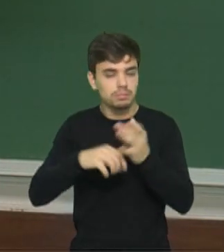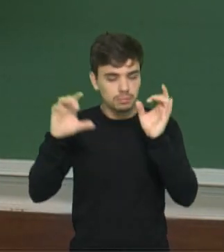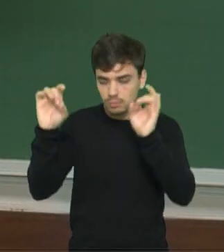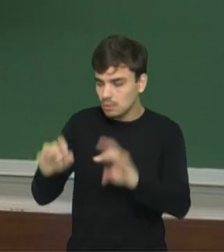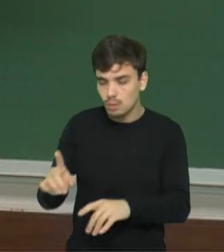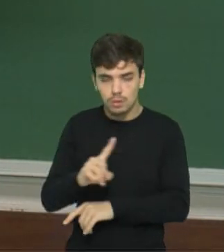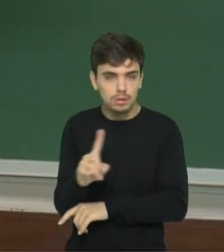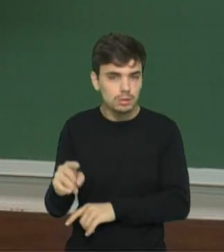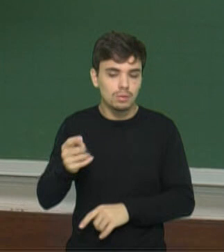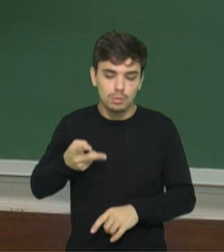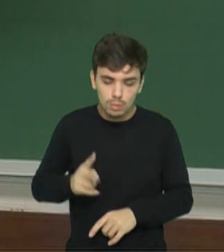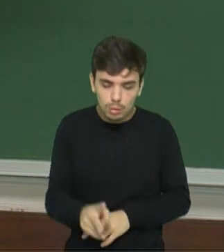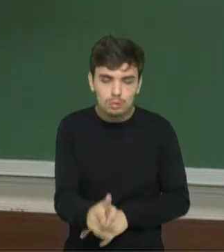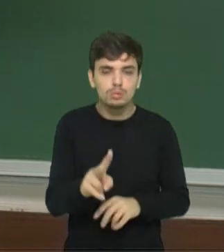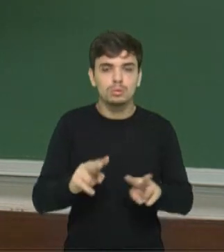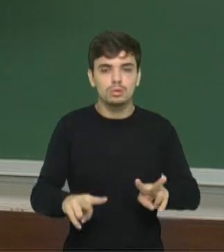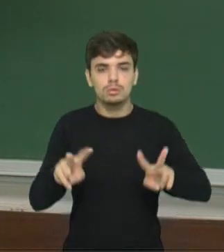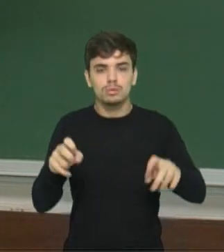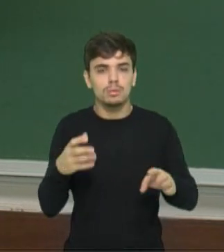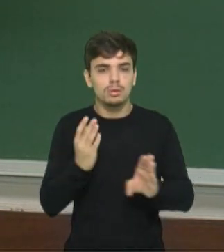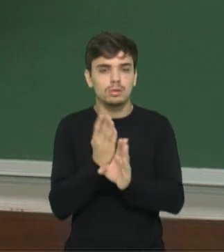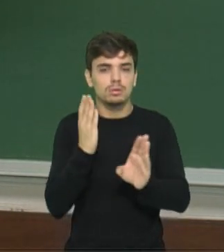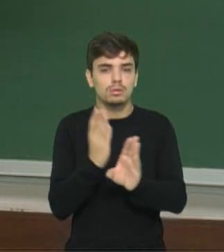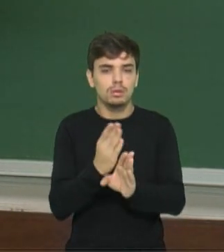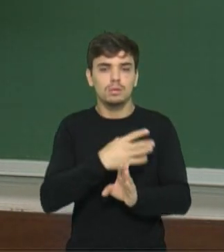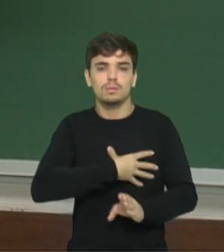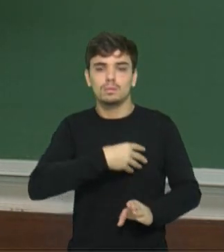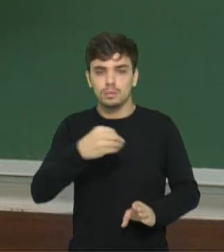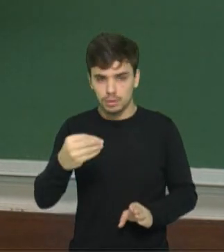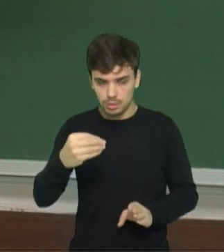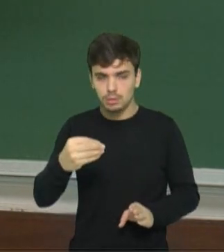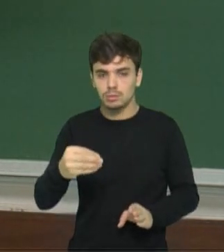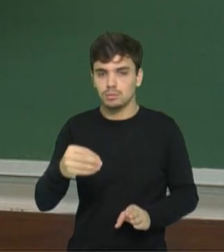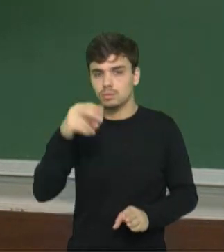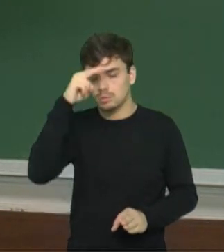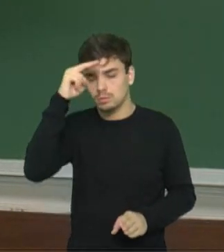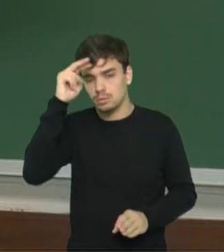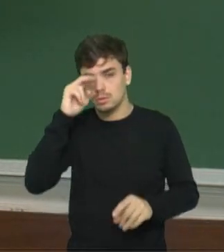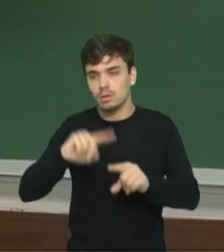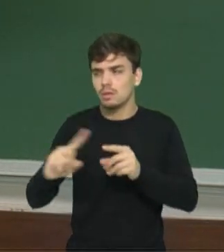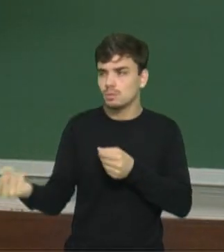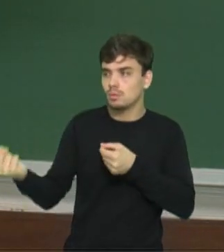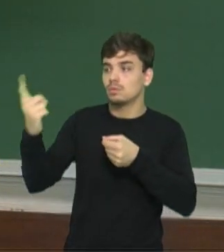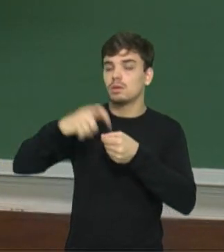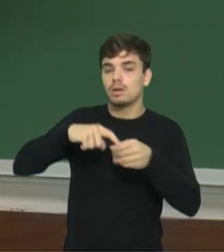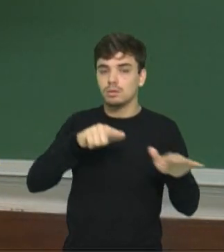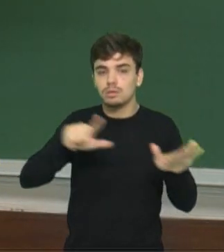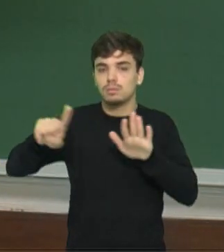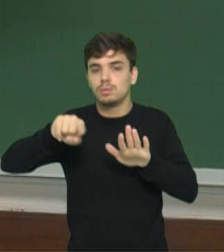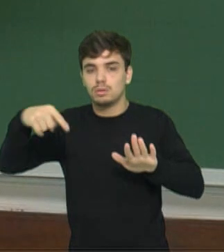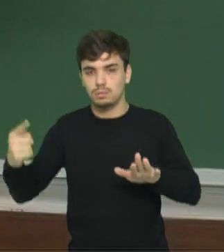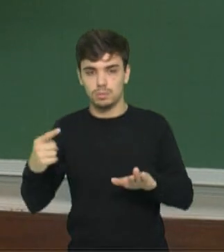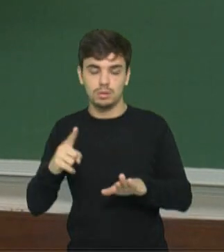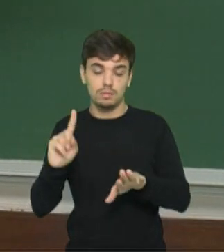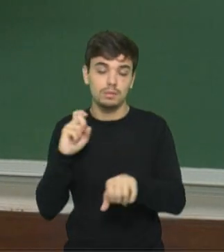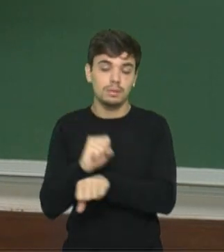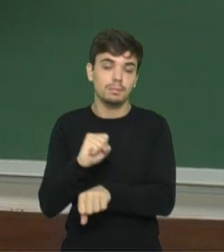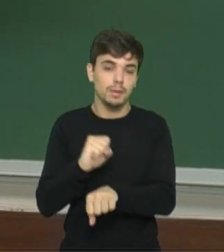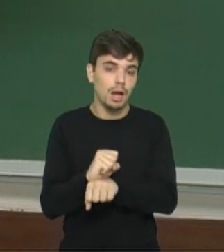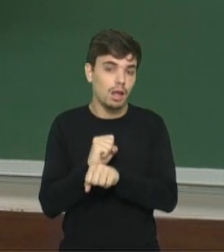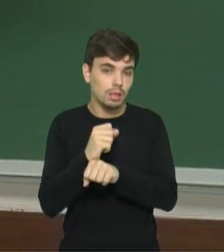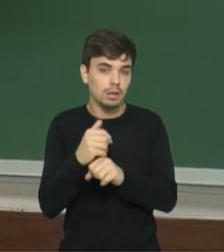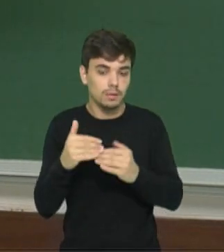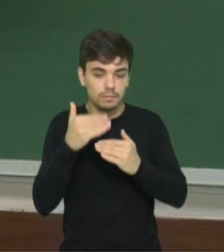de lutar para saber onde estavam seus filhos e os seus netos, né? Elas voltaram na semana seguinte e, ao invés de ficarem paradas em frente à